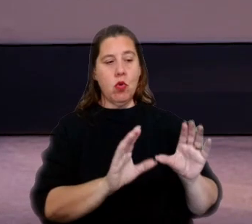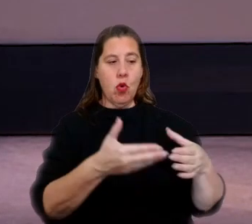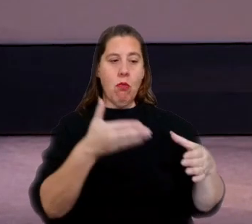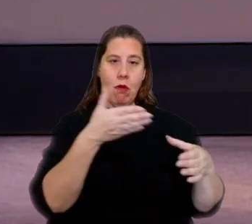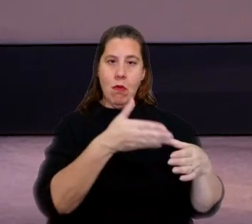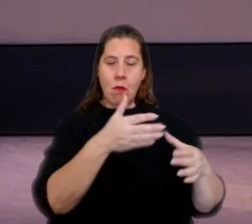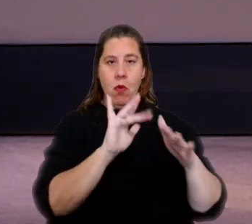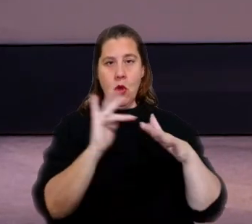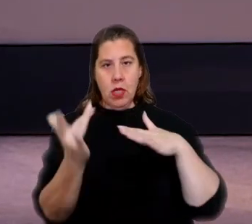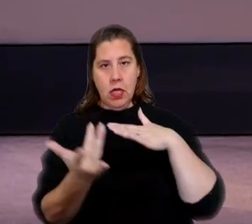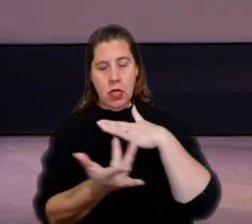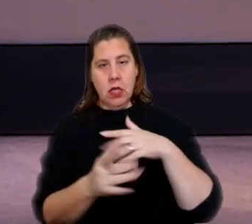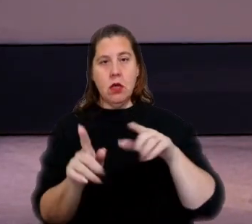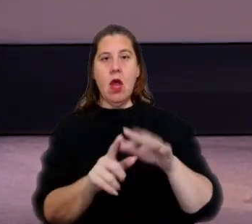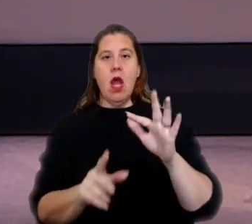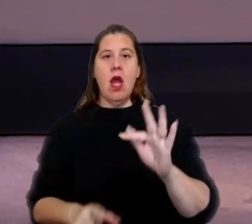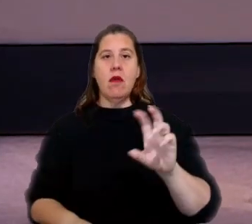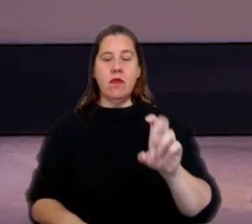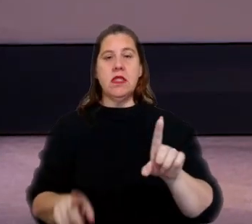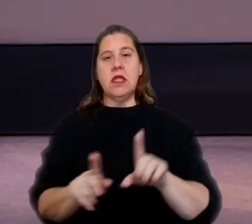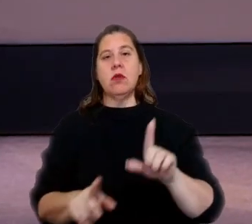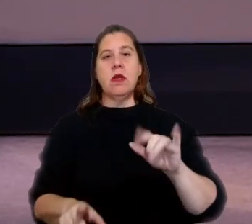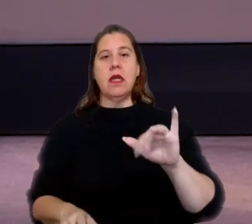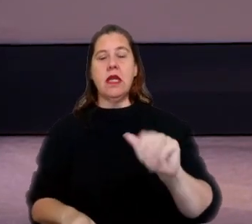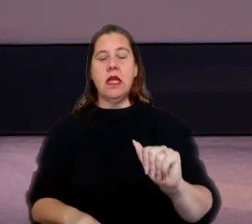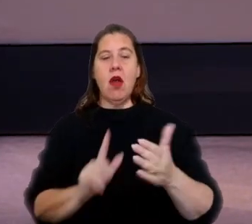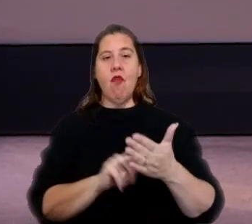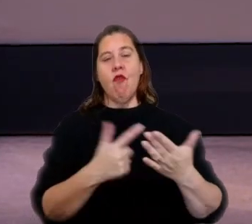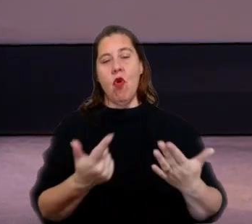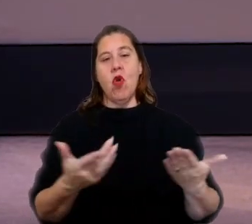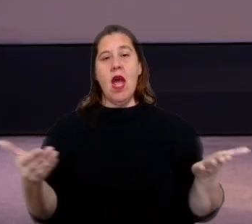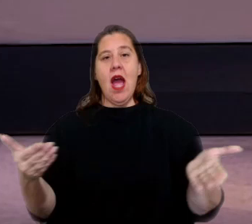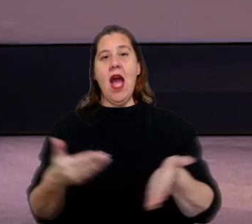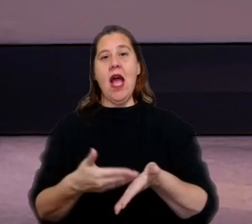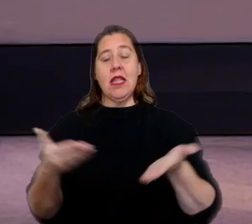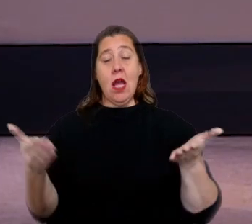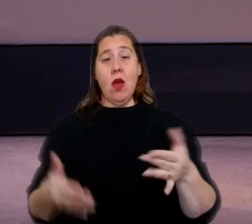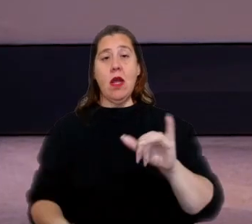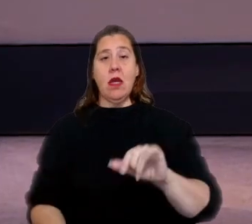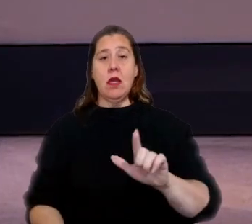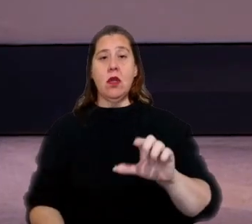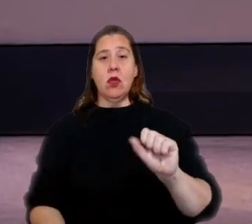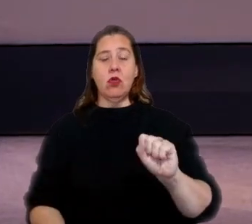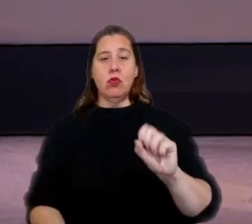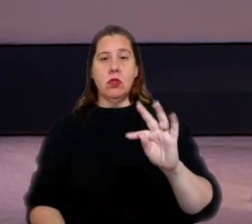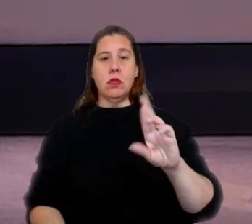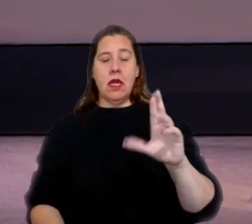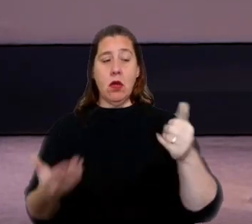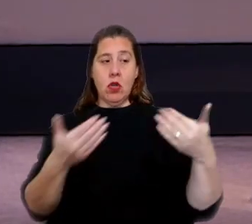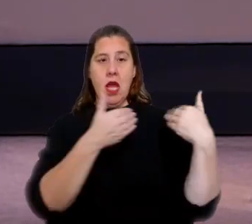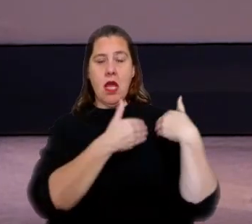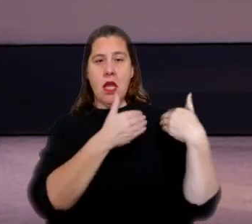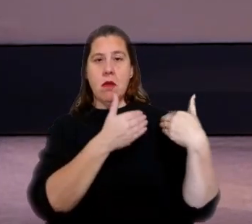integrou as equipes de redes sociais, F5, Guia Folha, até chegar à Ilustrada, onde hoje